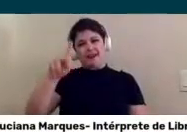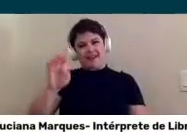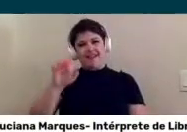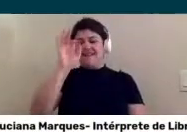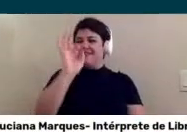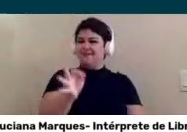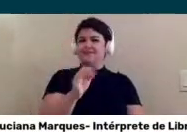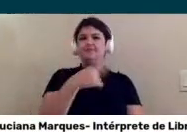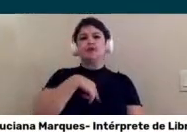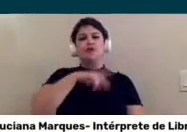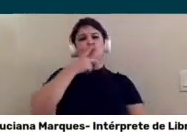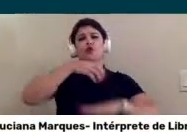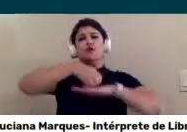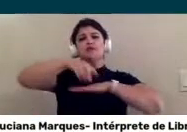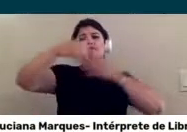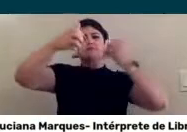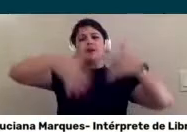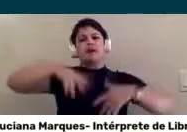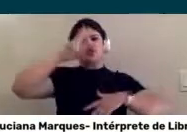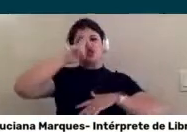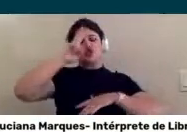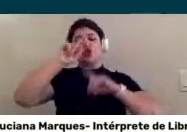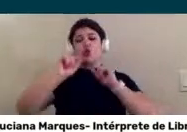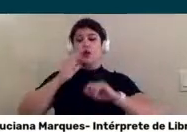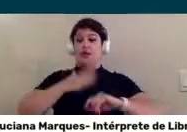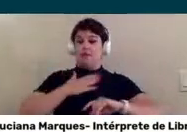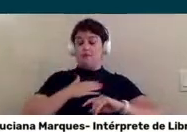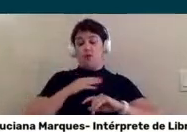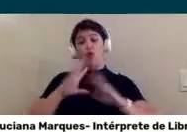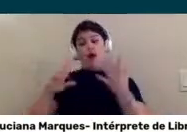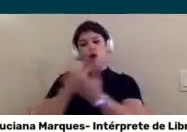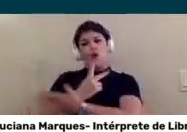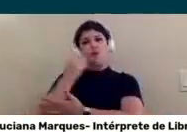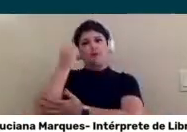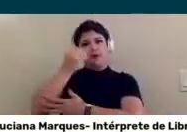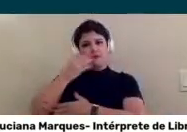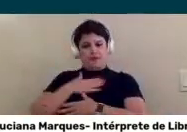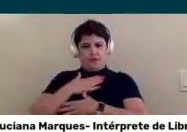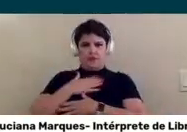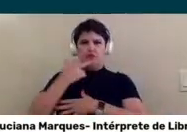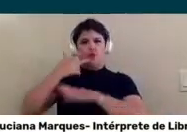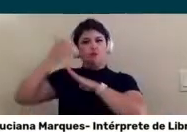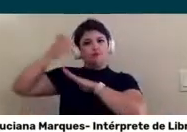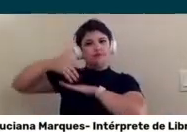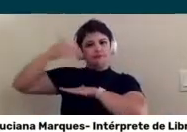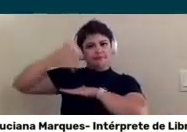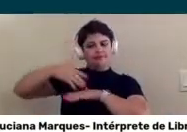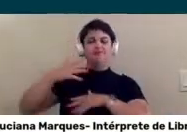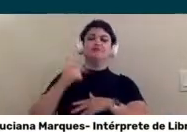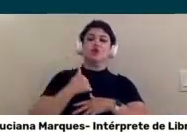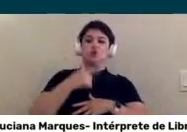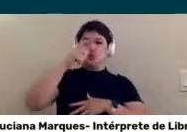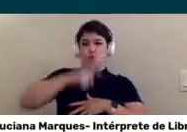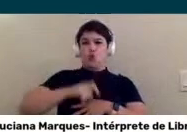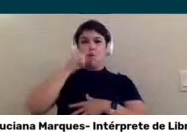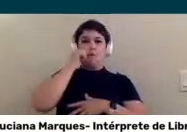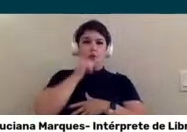Então, eu vou contar essa história a partir de um case, né? Deixa eu só me autodescrever aqui, que eu sou uma mulher